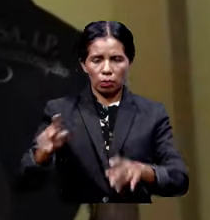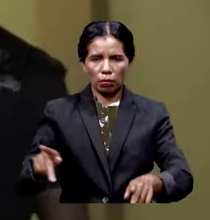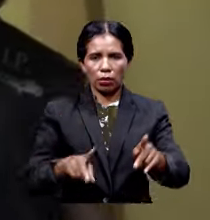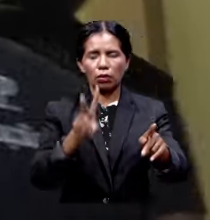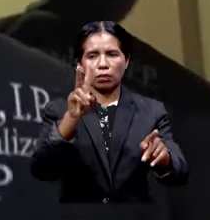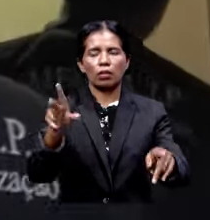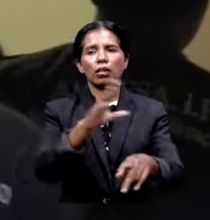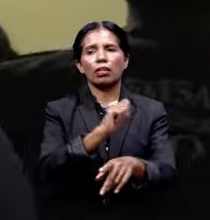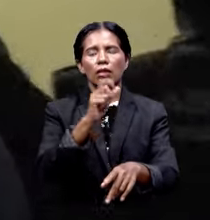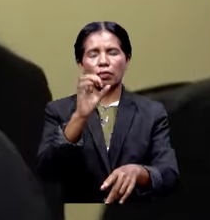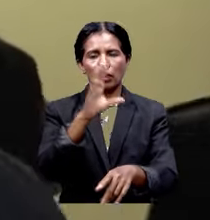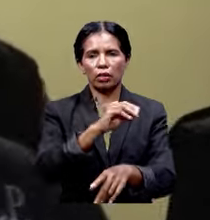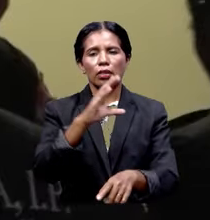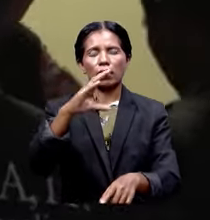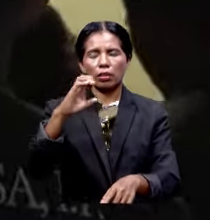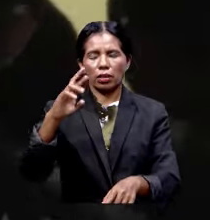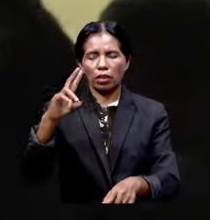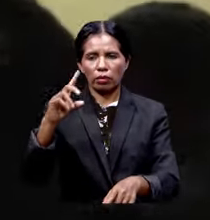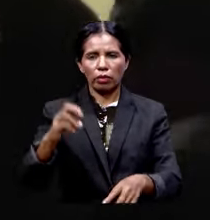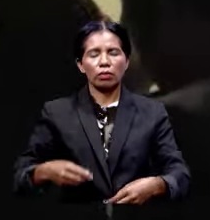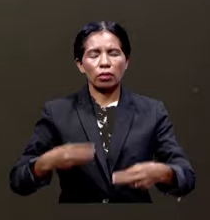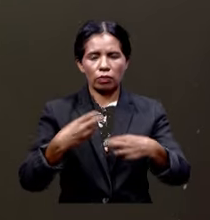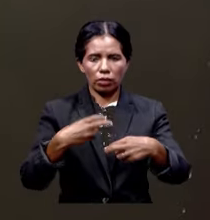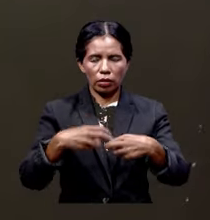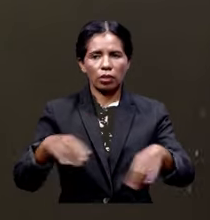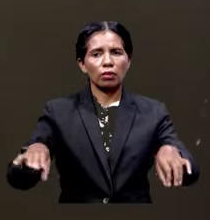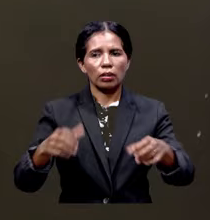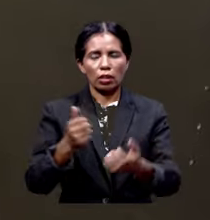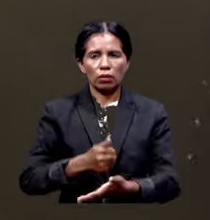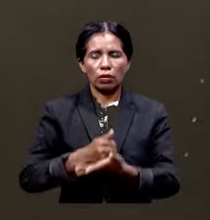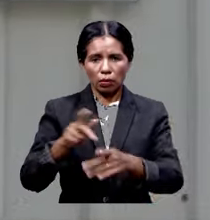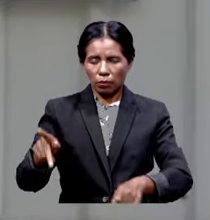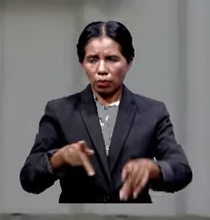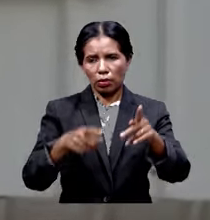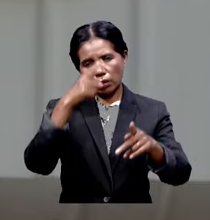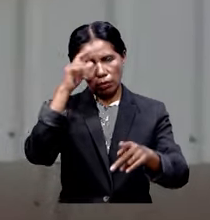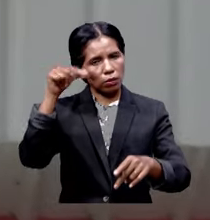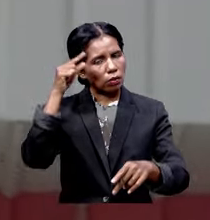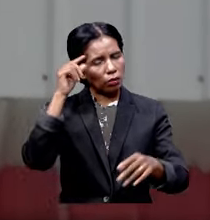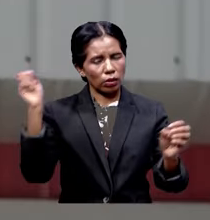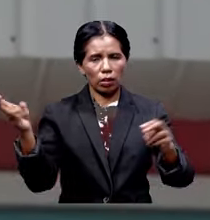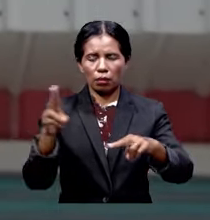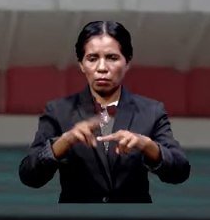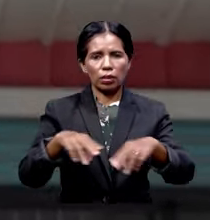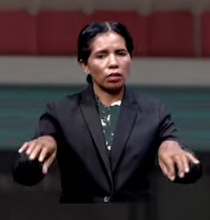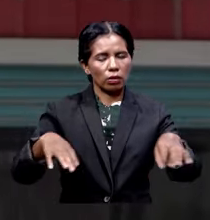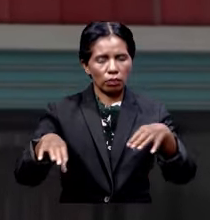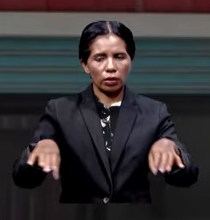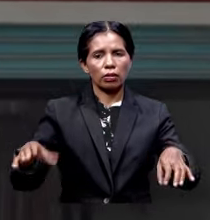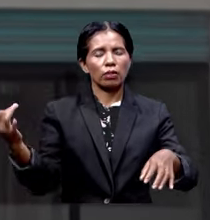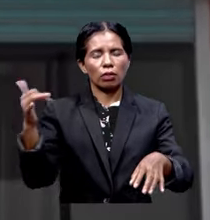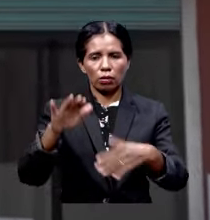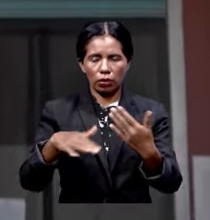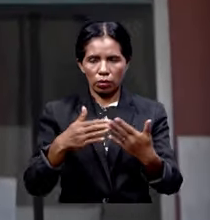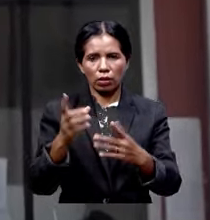Ruahnesan, Aifaesa, no serve. Nebe foi impacto ba serviço atendimento público, tamba governo la estende contrato ba funcionário contratado sira